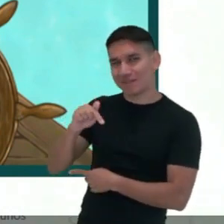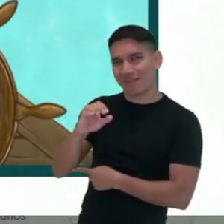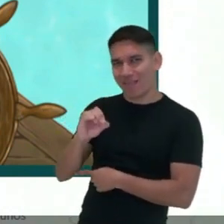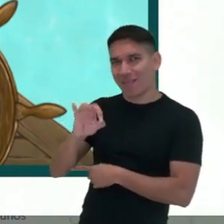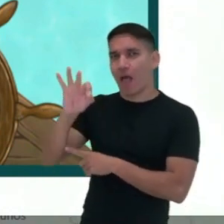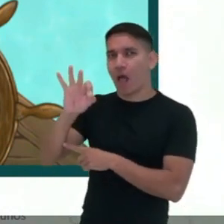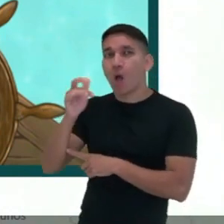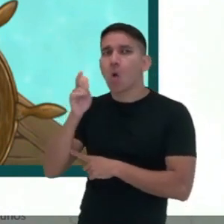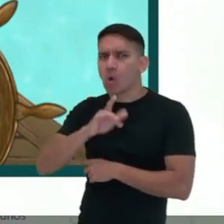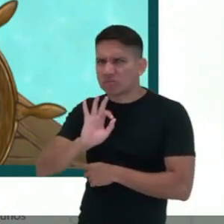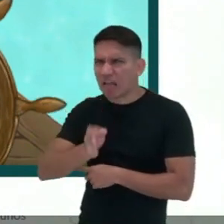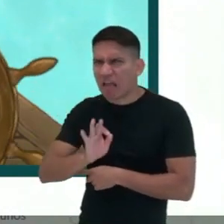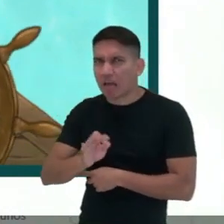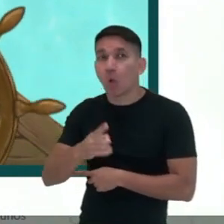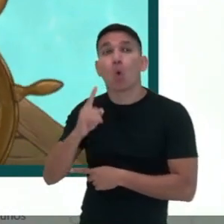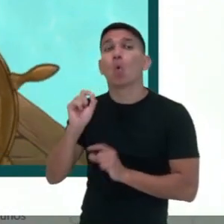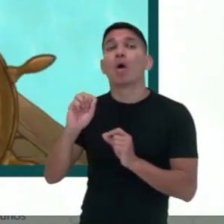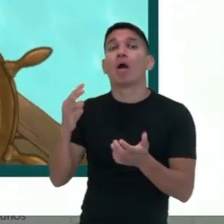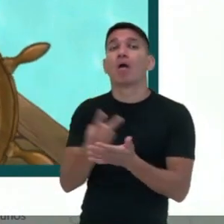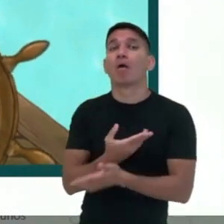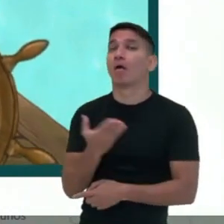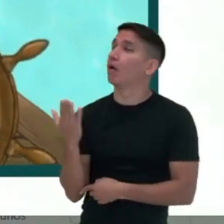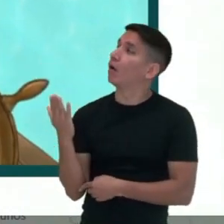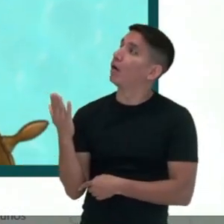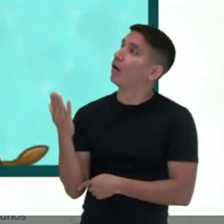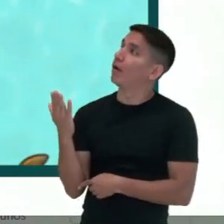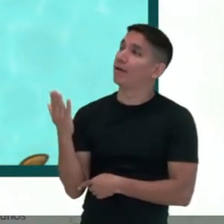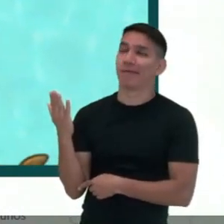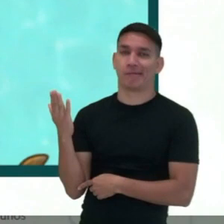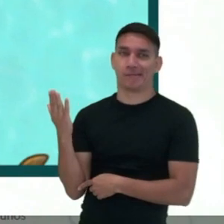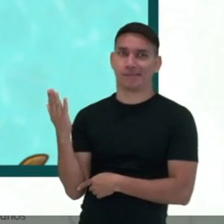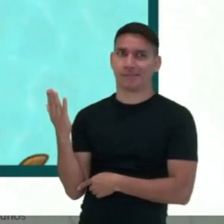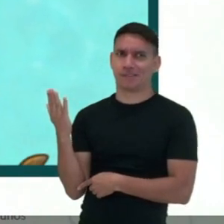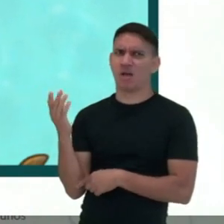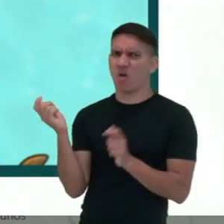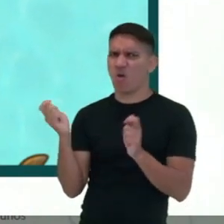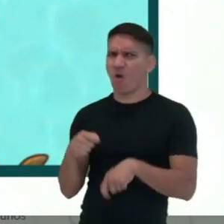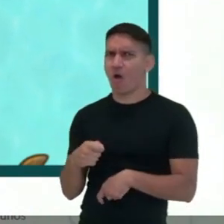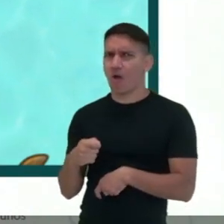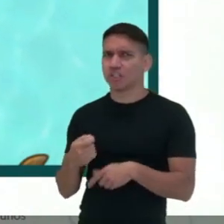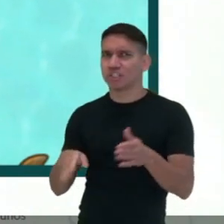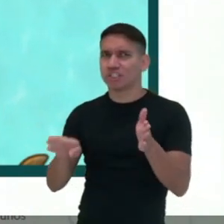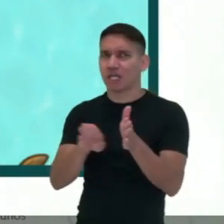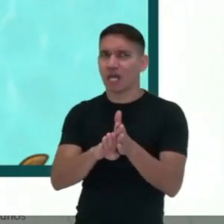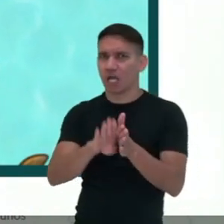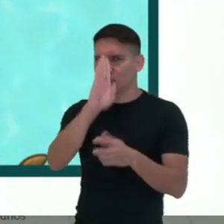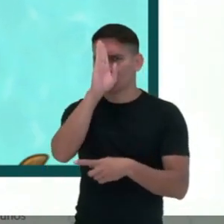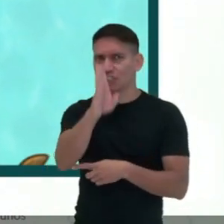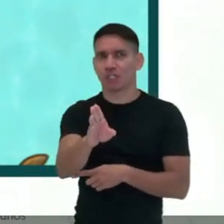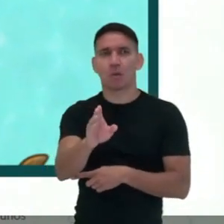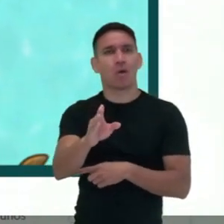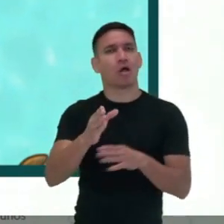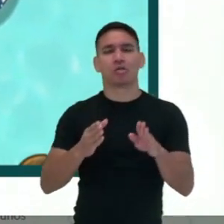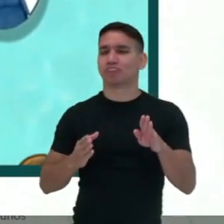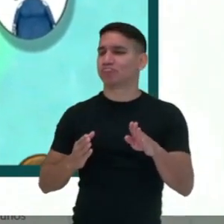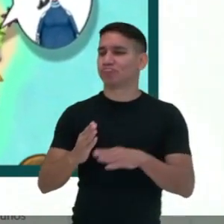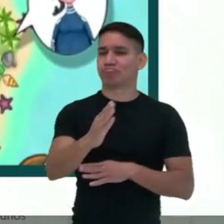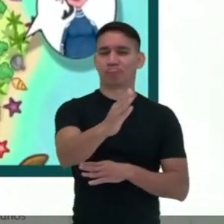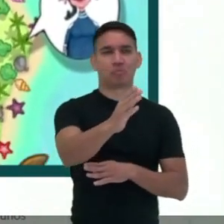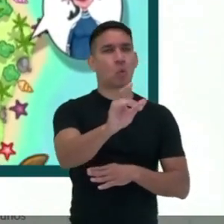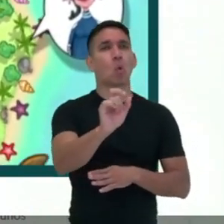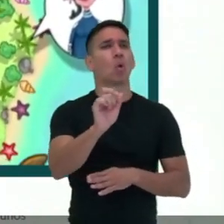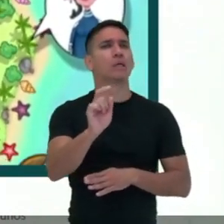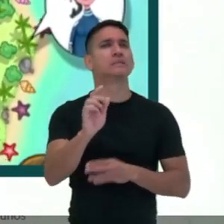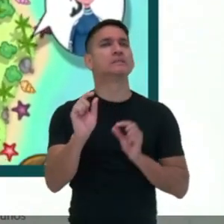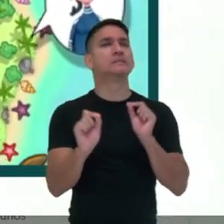ver se dá certo. Olha lá o que vai acontecer. Ih, olha lá, ó. Será que vai chegar ou vai passar direto? Passou direto. Então, o